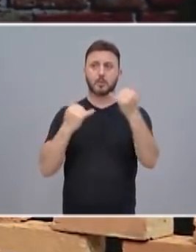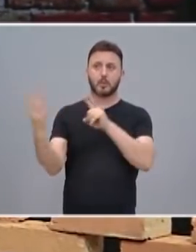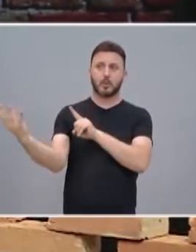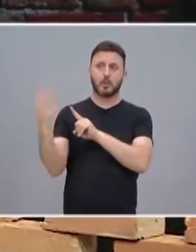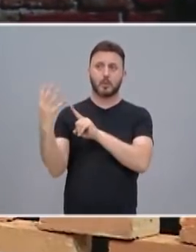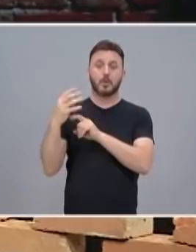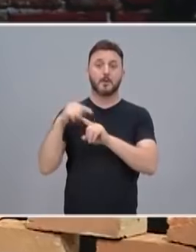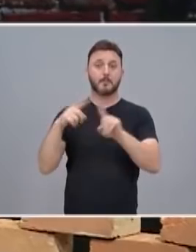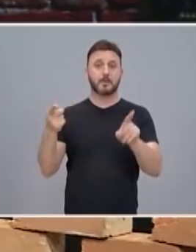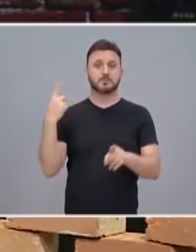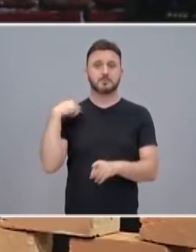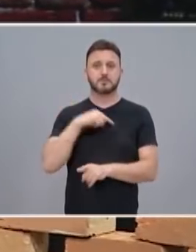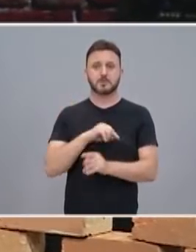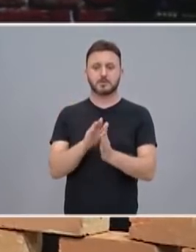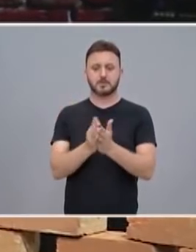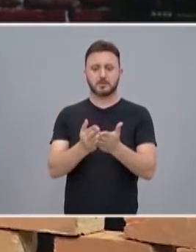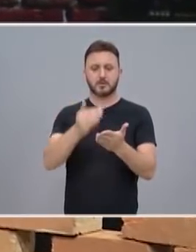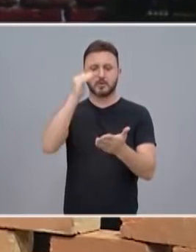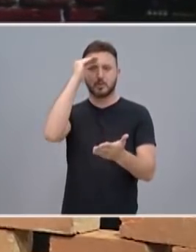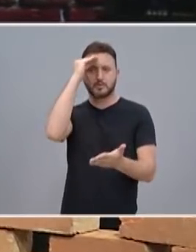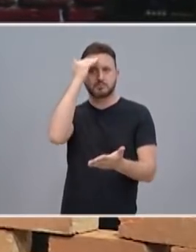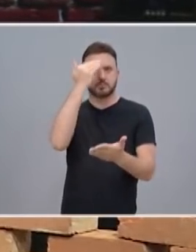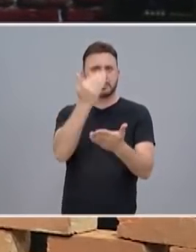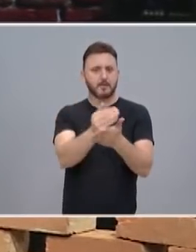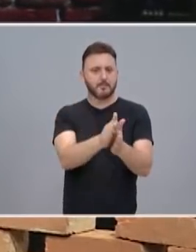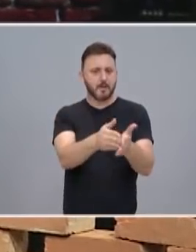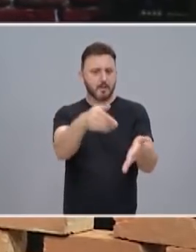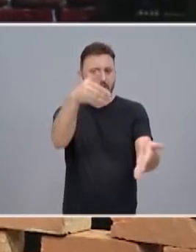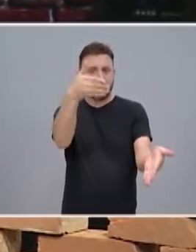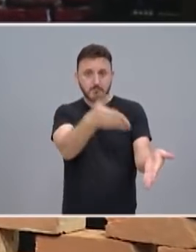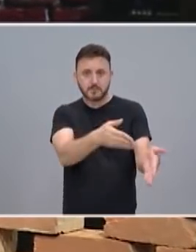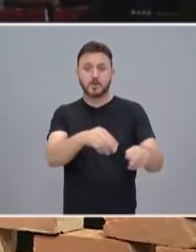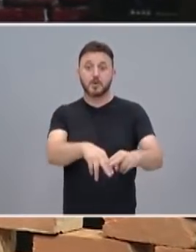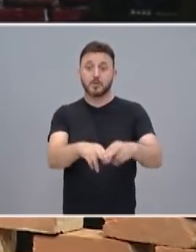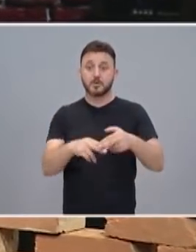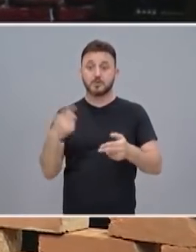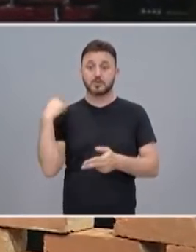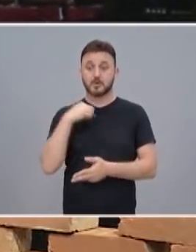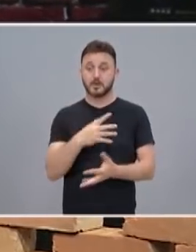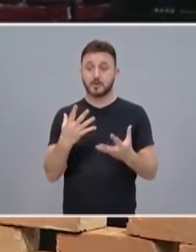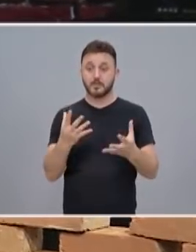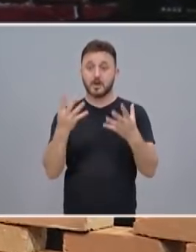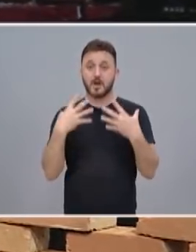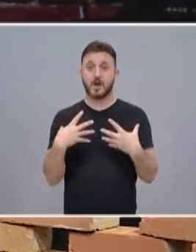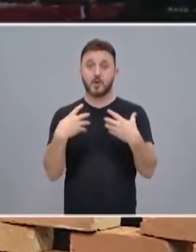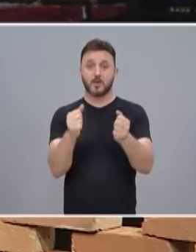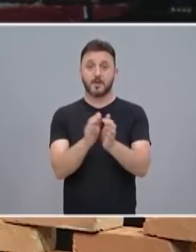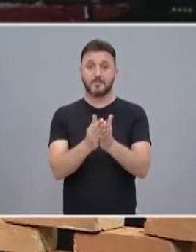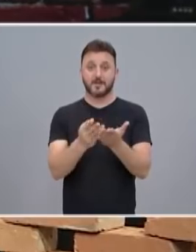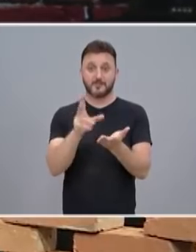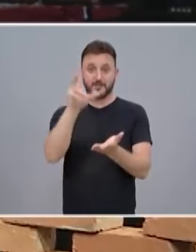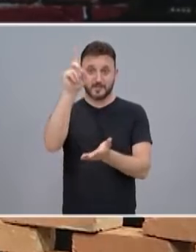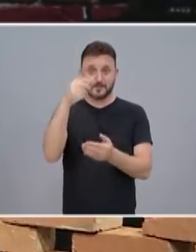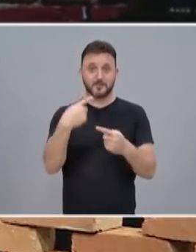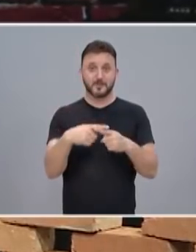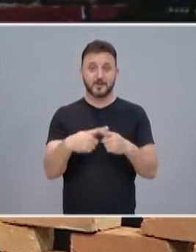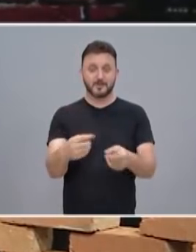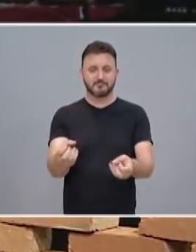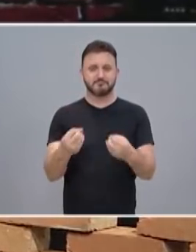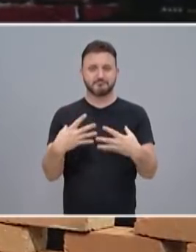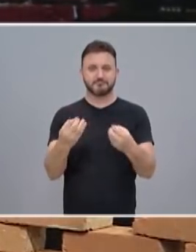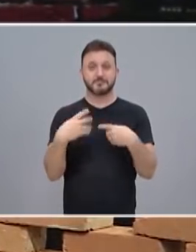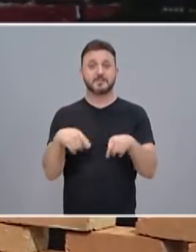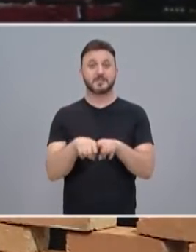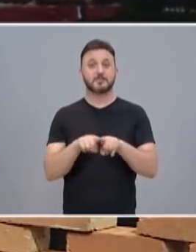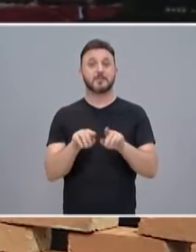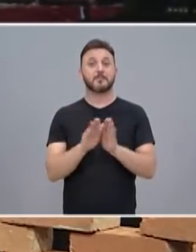fonte está na palavra de Deus. Por isso nós queremos acolher aqui hoje a palavra de Deus, ela que vai nos conduzir. É a palavra do